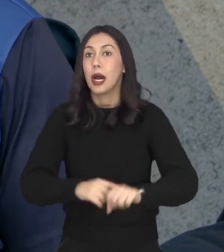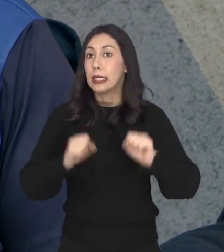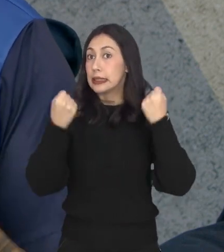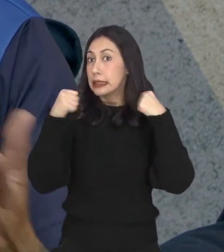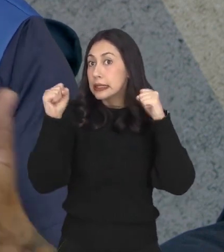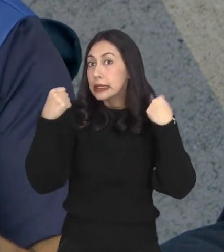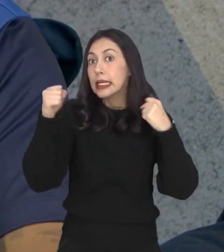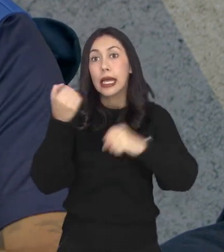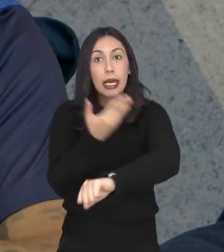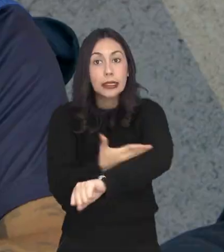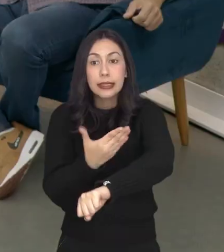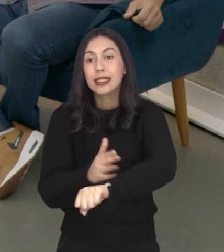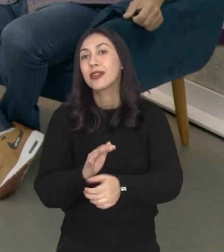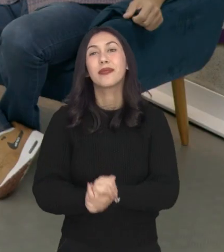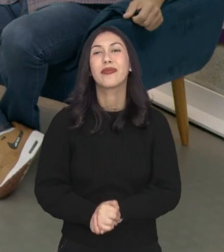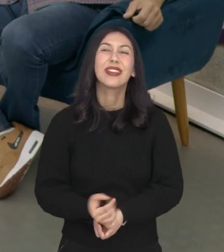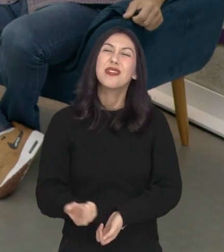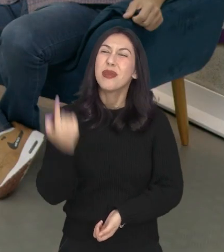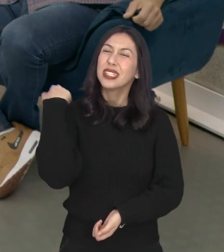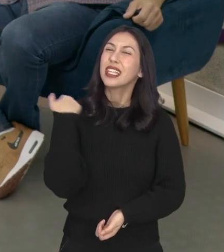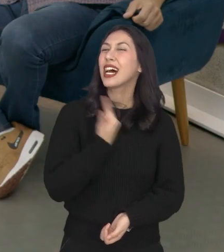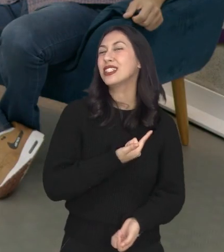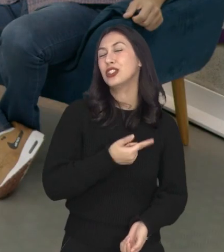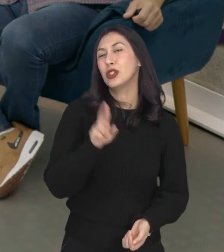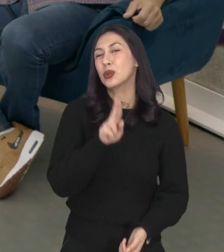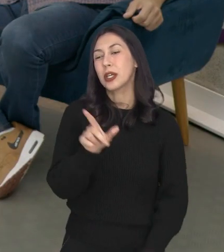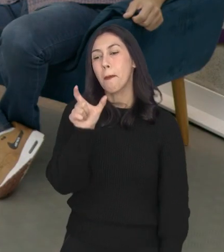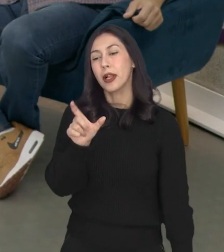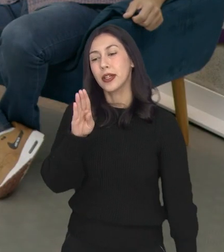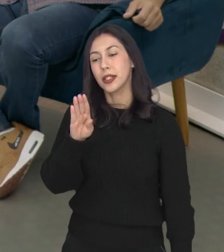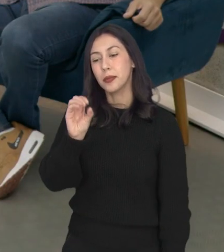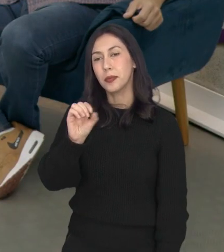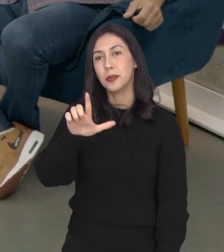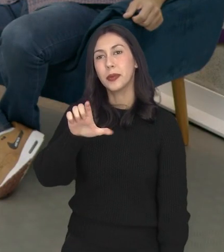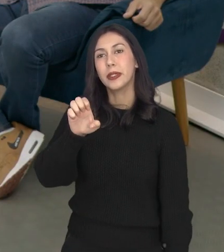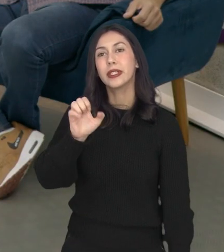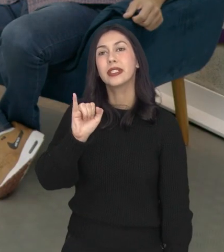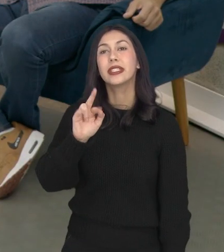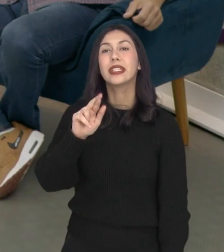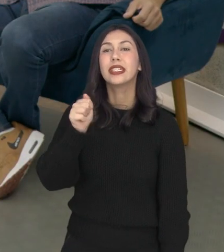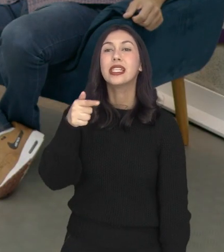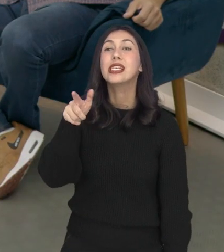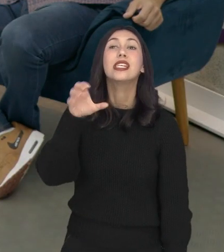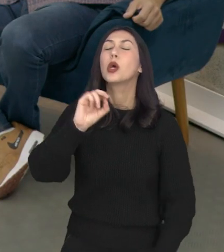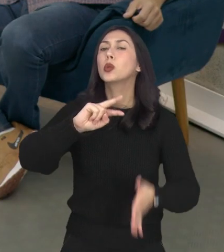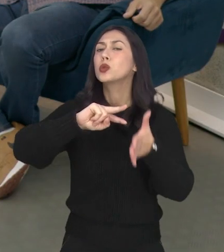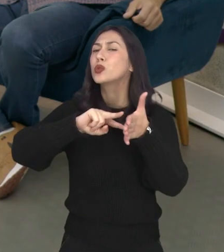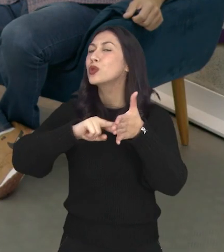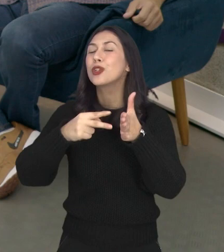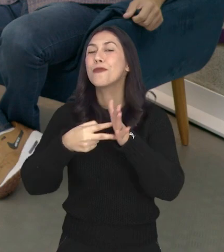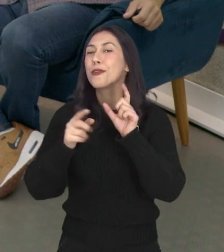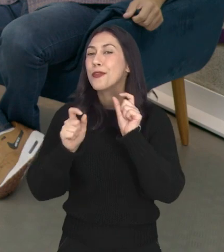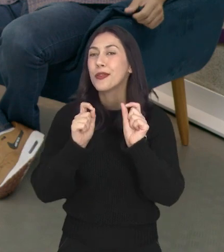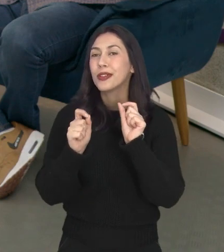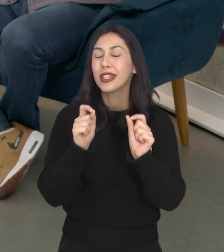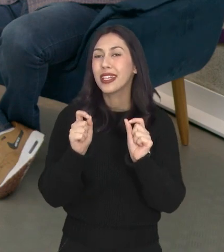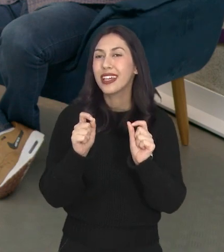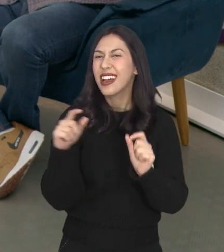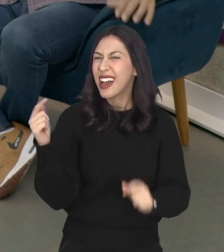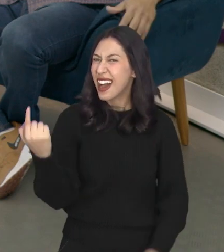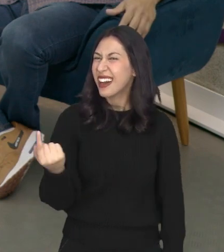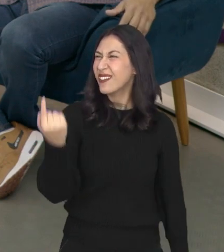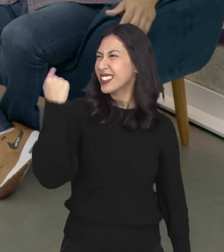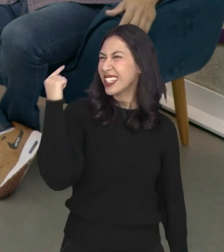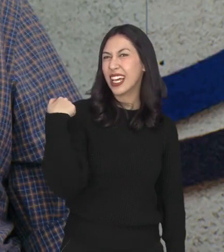treinar. Então, tem uma gíria que a gente falava boleirão. Não existe mais espaço para boleirão. Boleirão o que era na época, nossa, mais